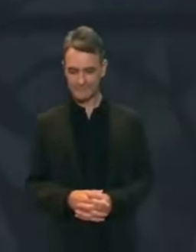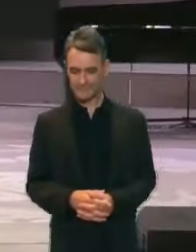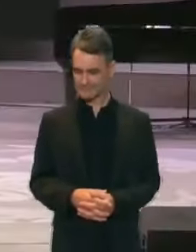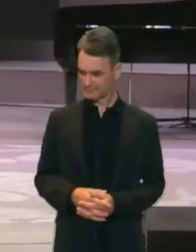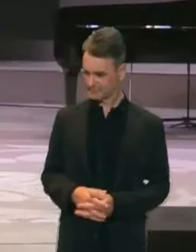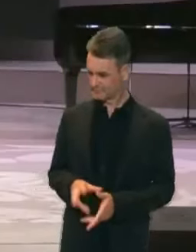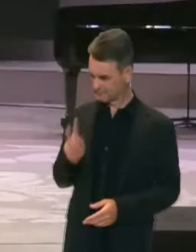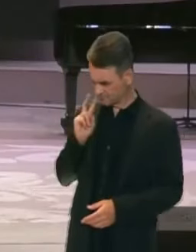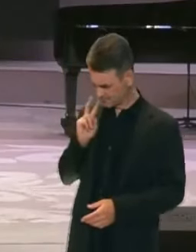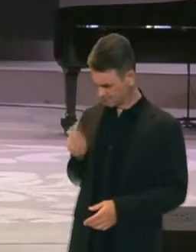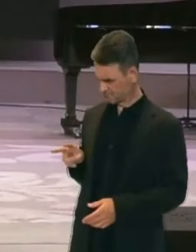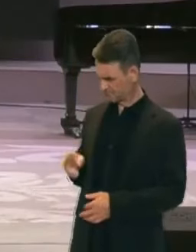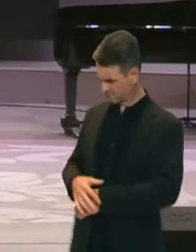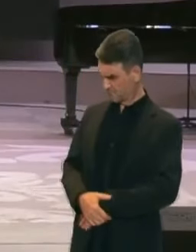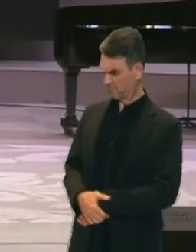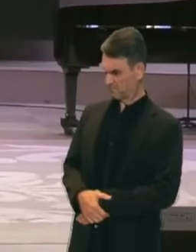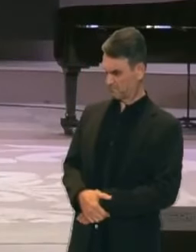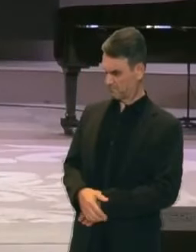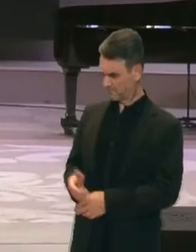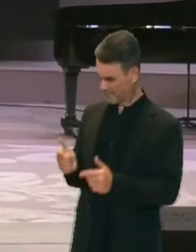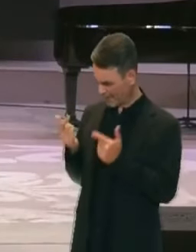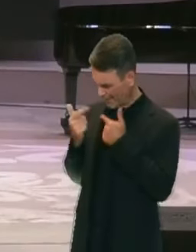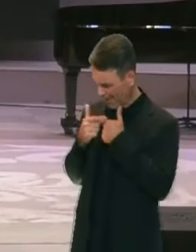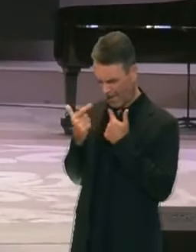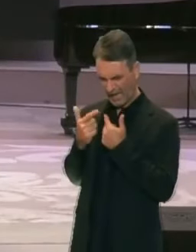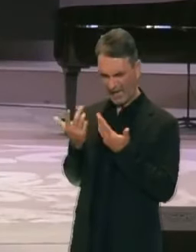Eu fiquei olhando assim, eu comecei a dar risada.